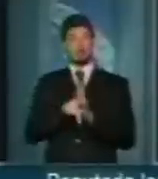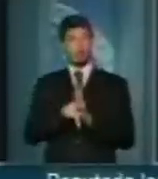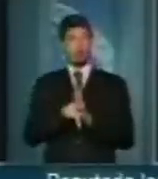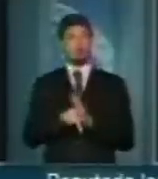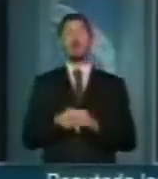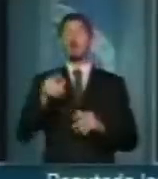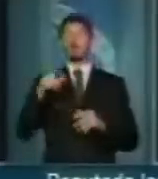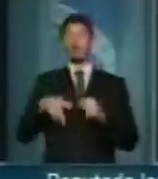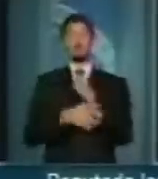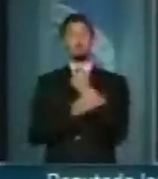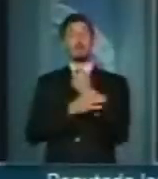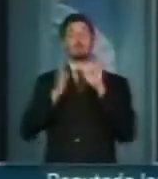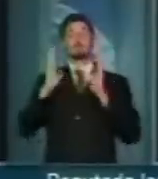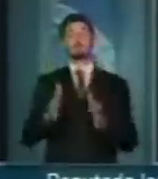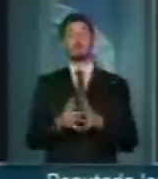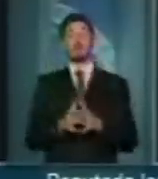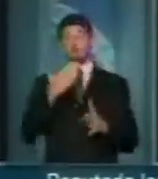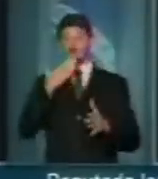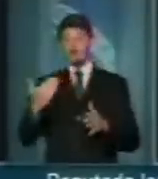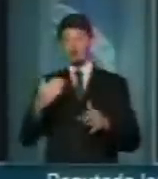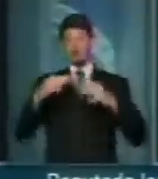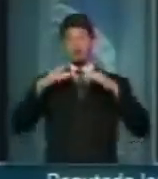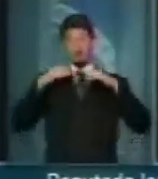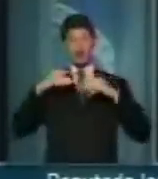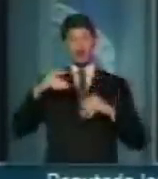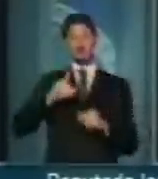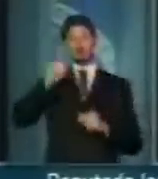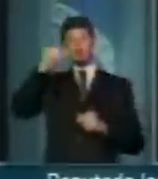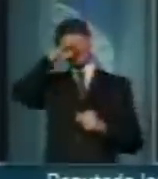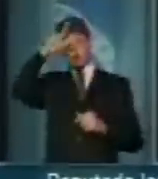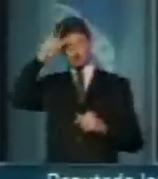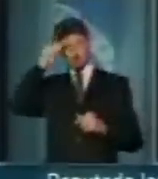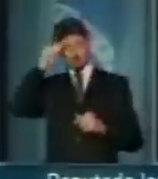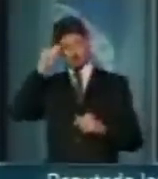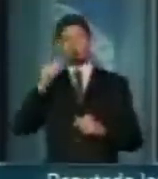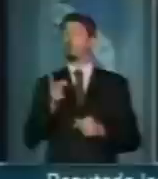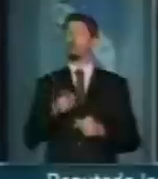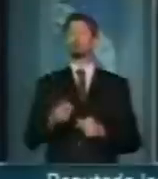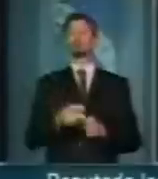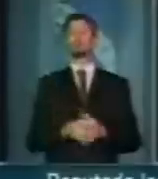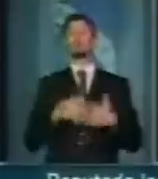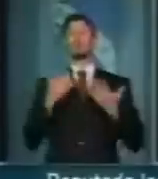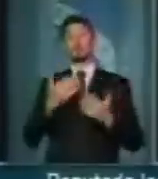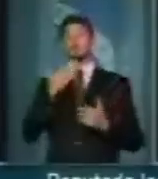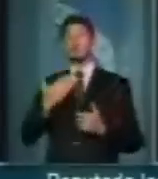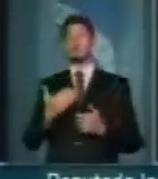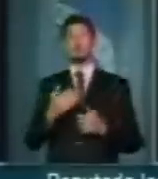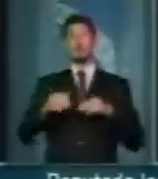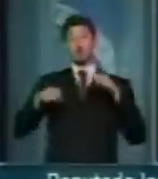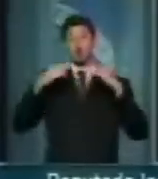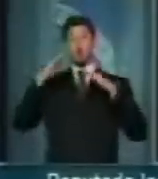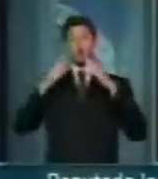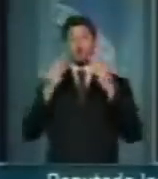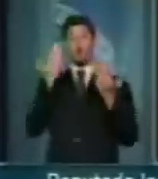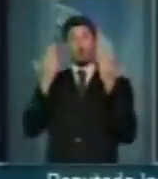a lei que favorece a Zona Franca prevalece. Então, a vantagem comparativa da Zona